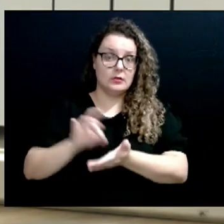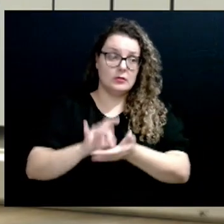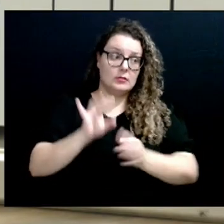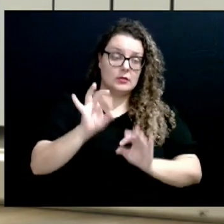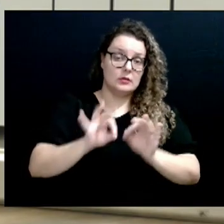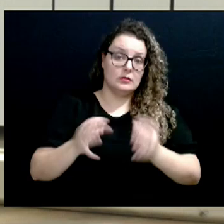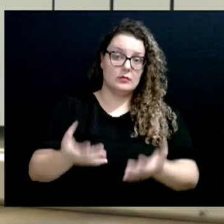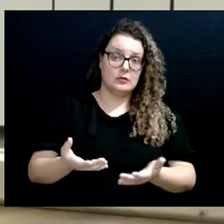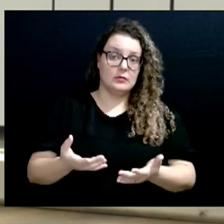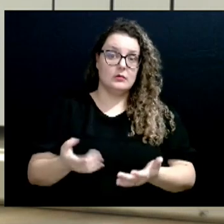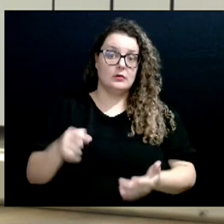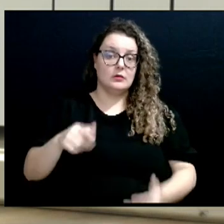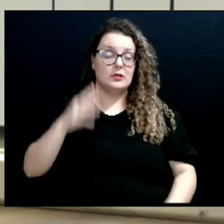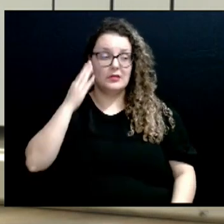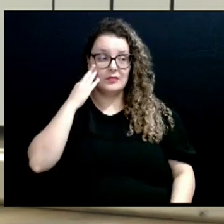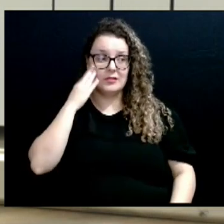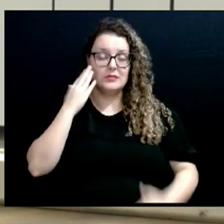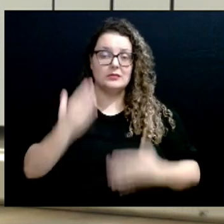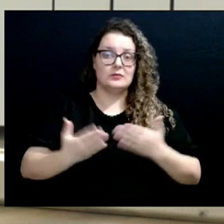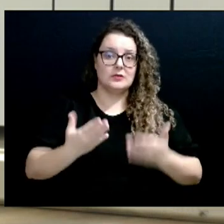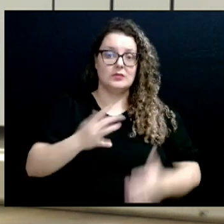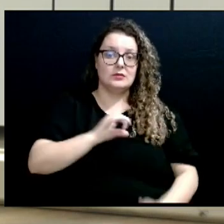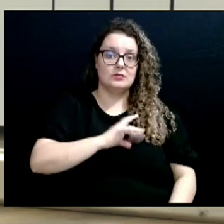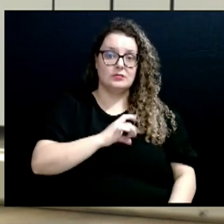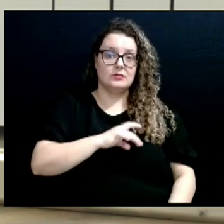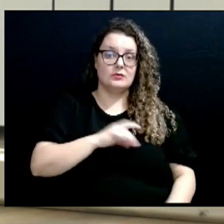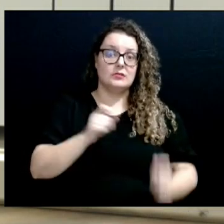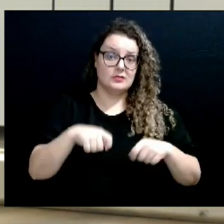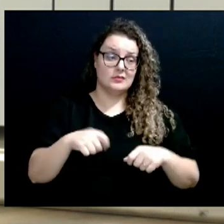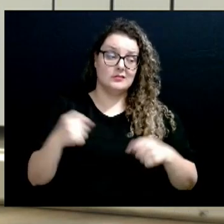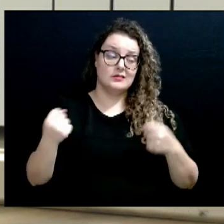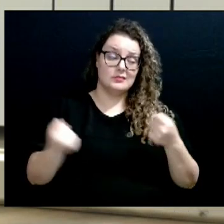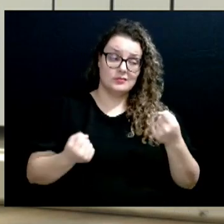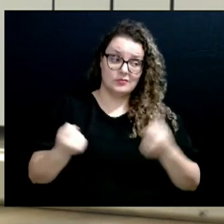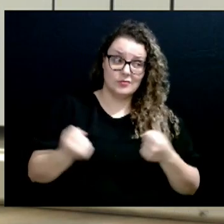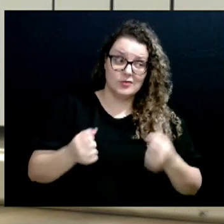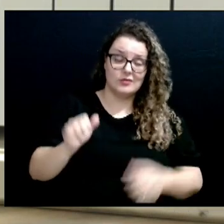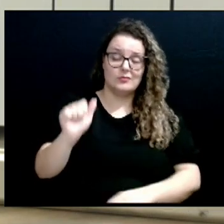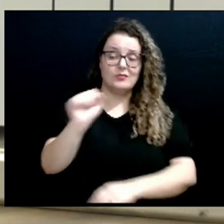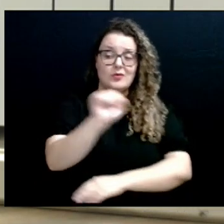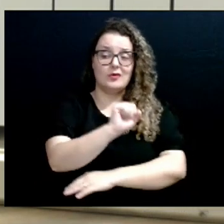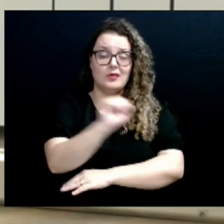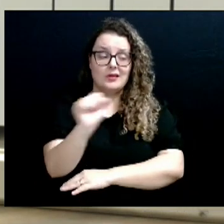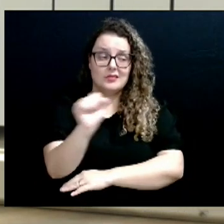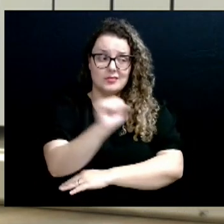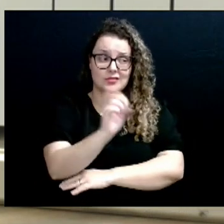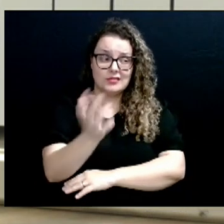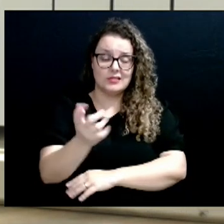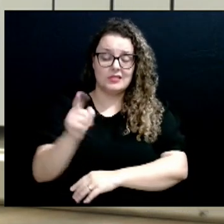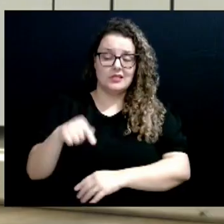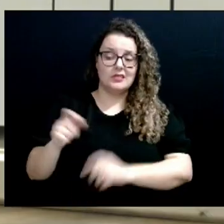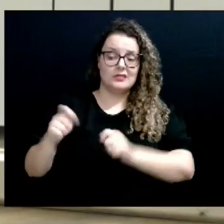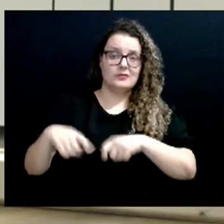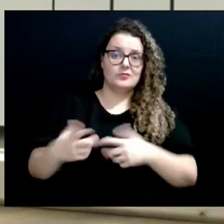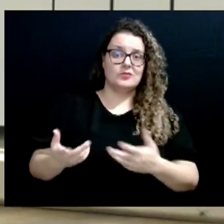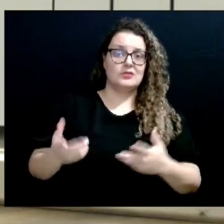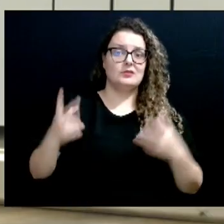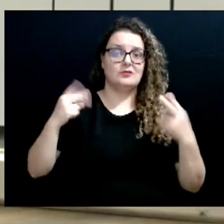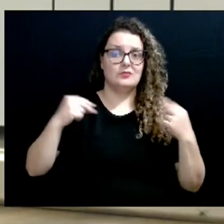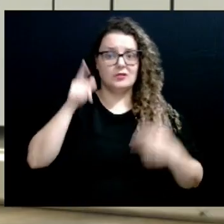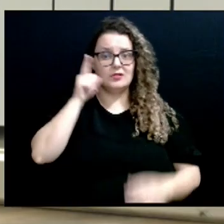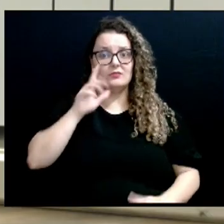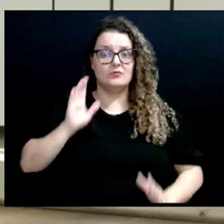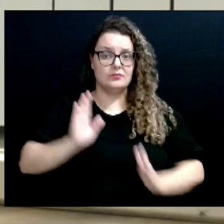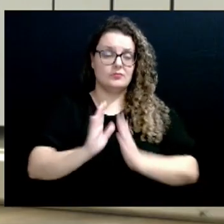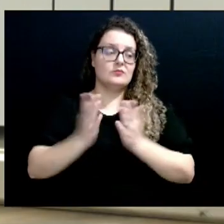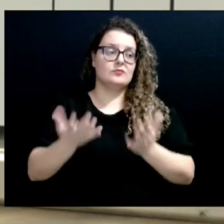saber lidar com o medo desse possível motorista? E esse possível motorista vai conseguir encarar, vai conseguir enfrentar